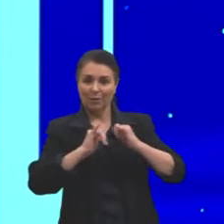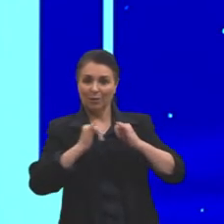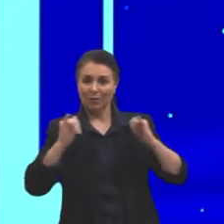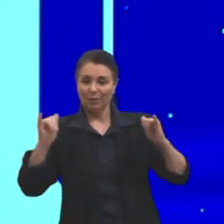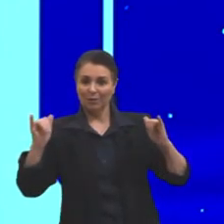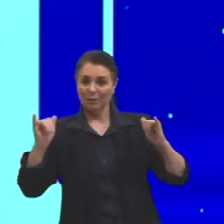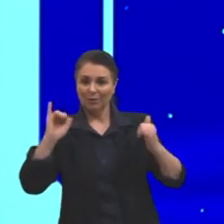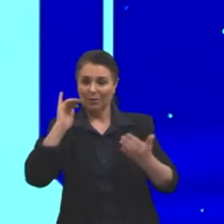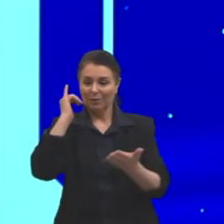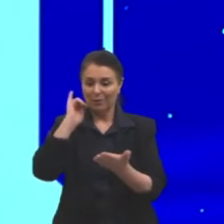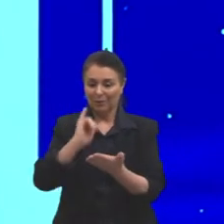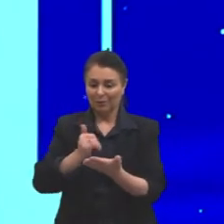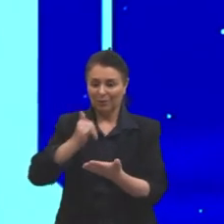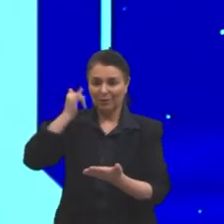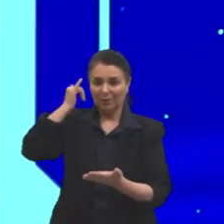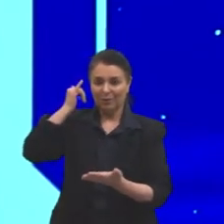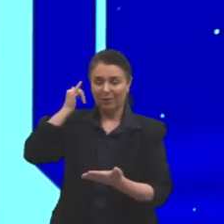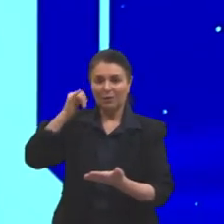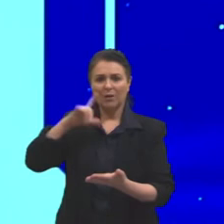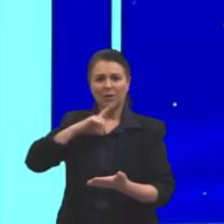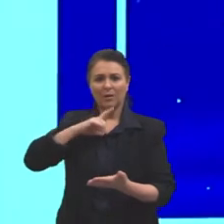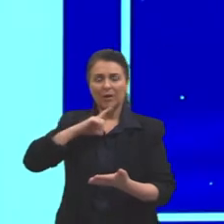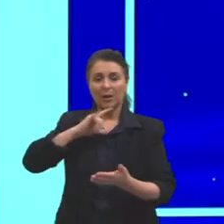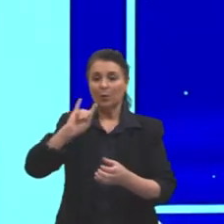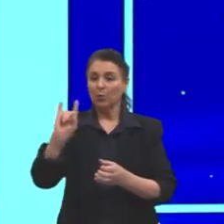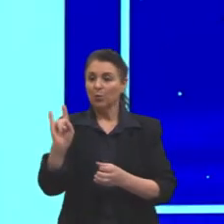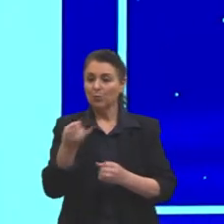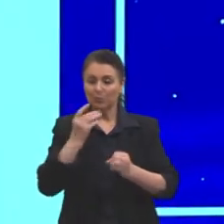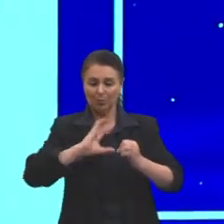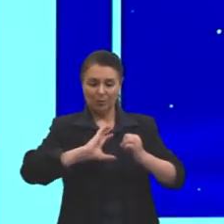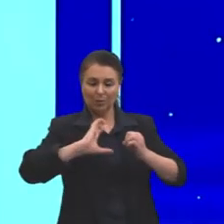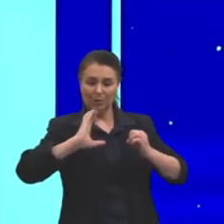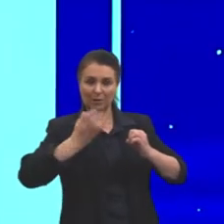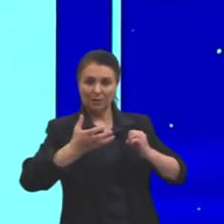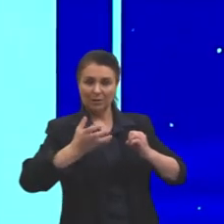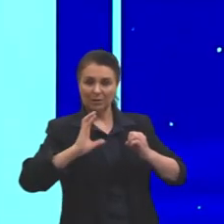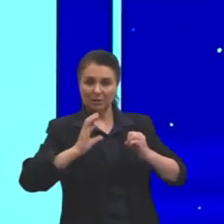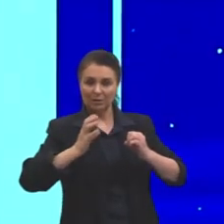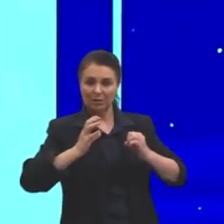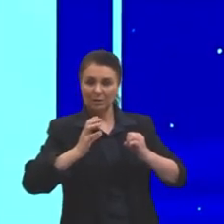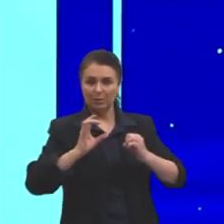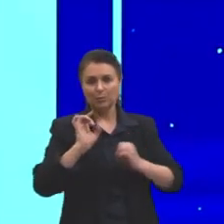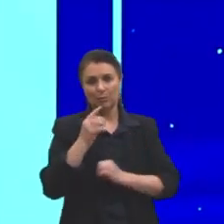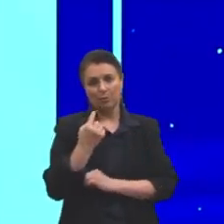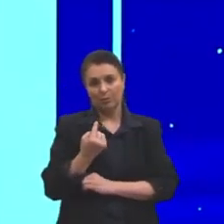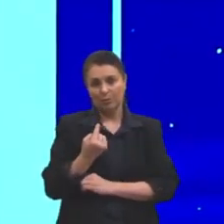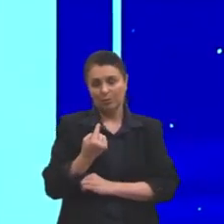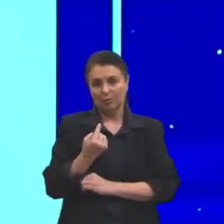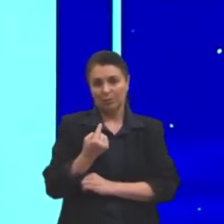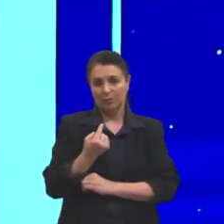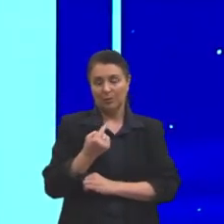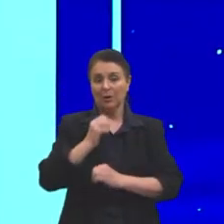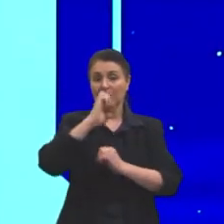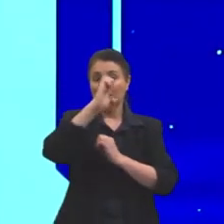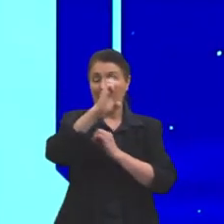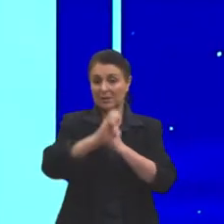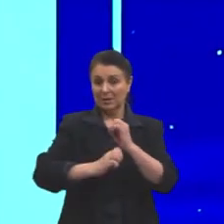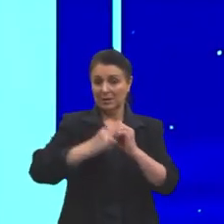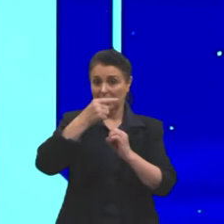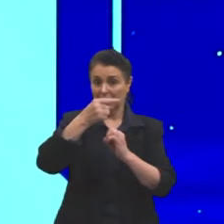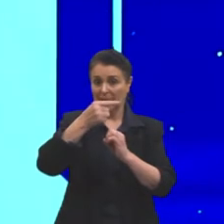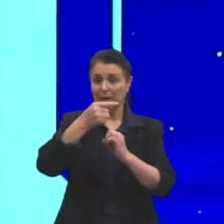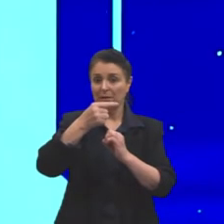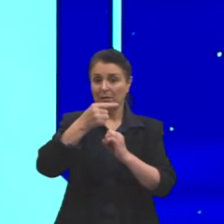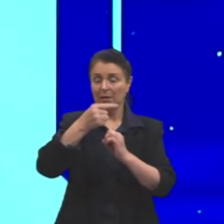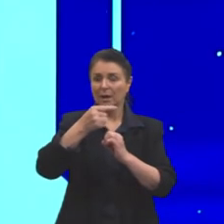a gente tem um último elétron aqui na última camada tá vendo somente um esse elétron aqui ele é muito